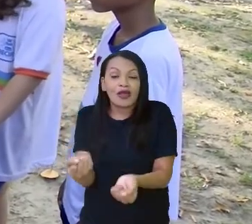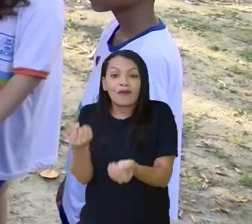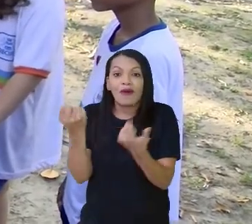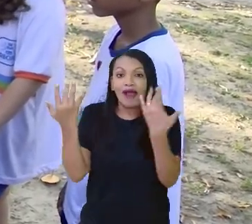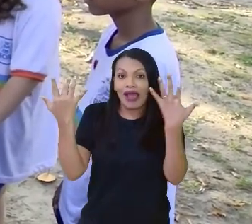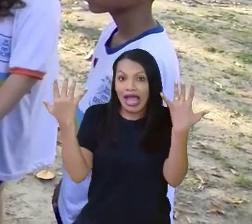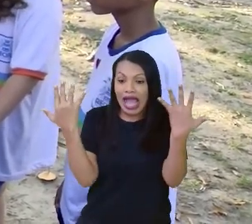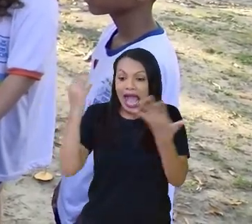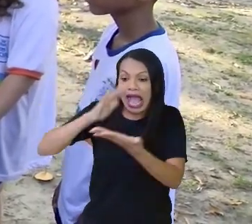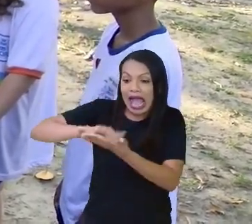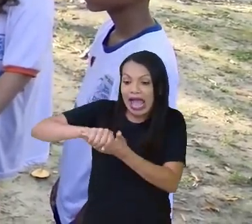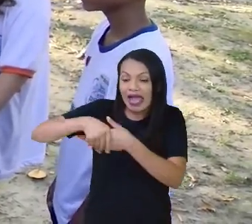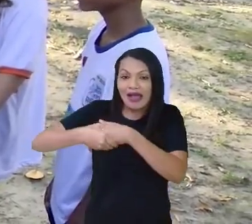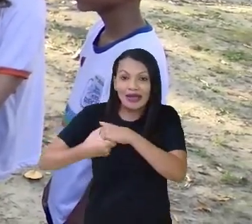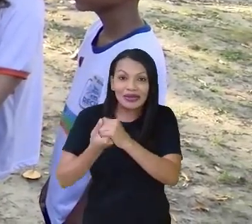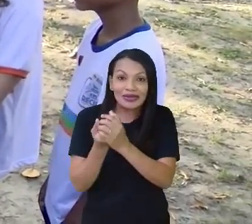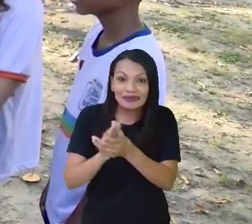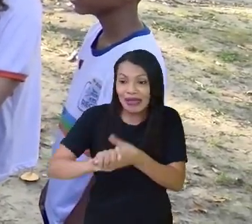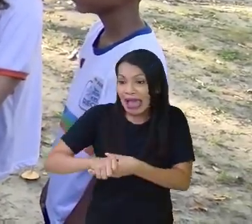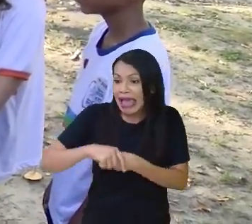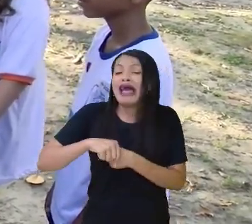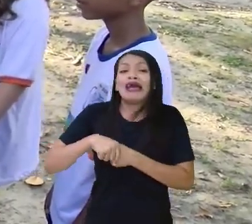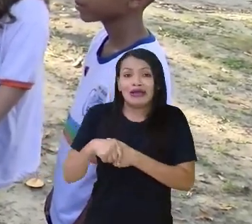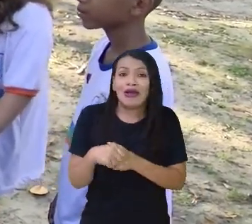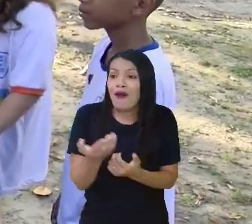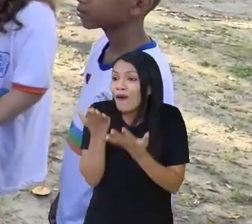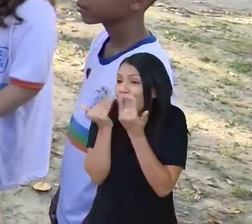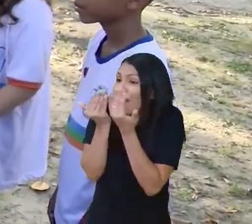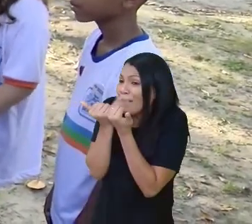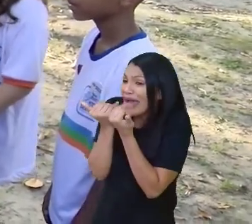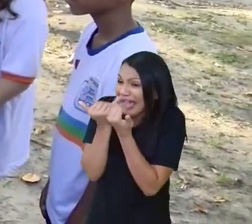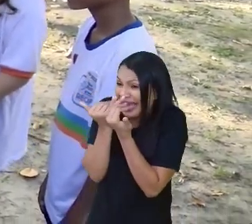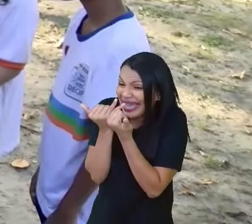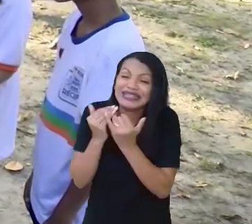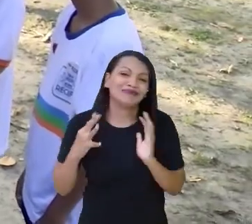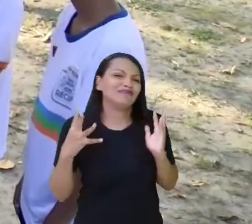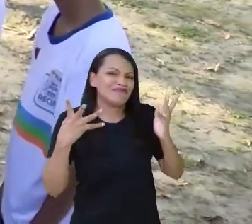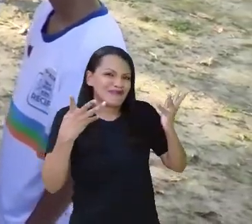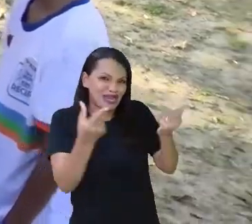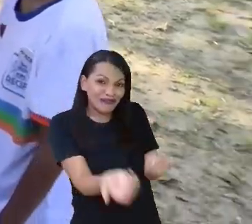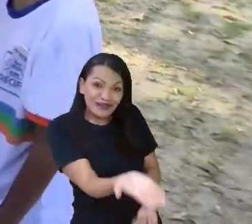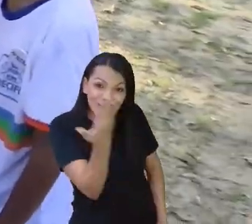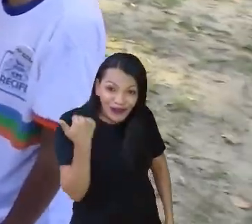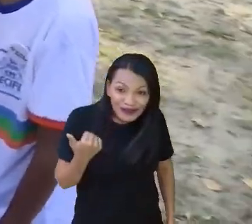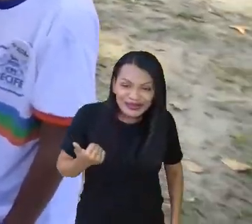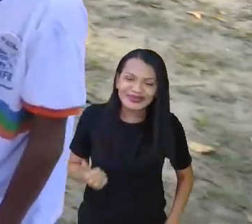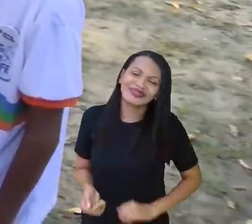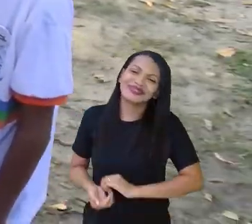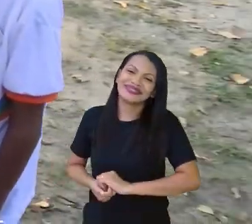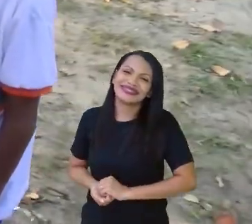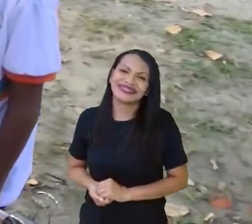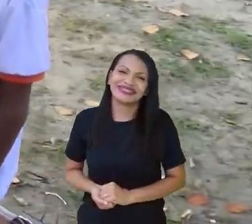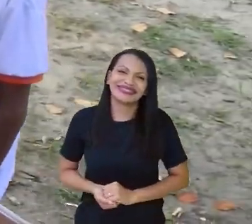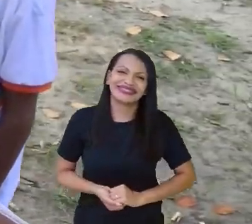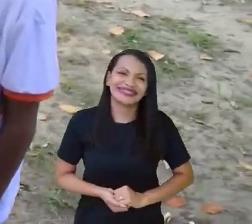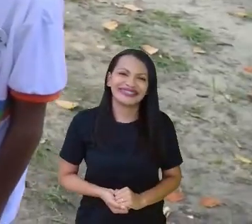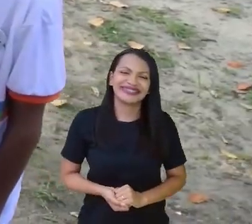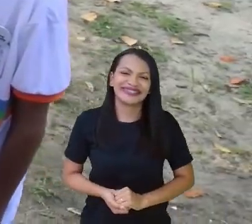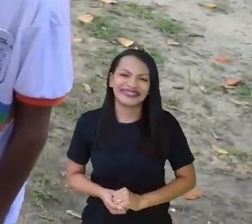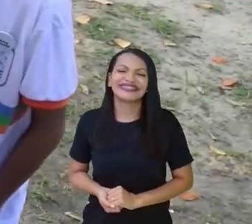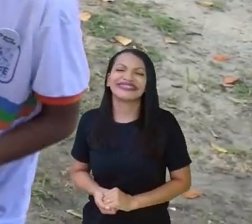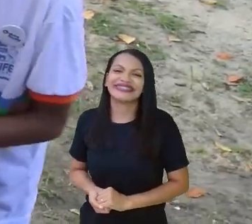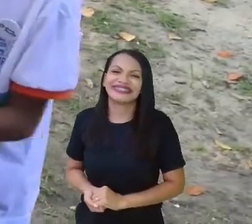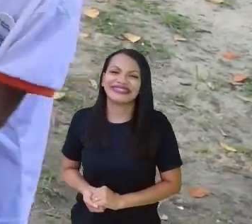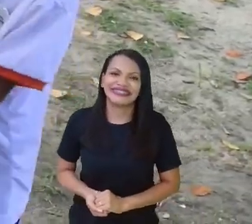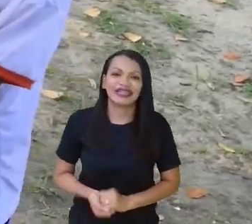e depois... comer! Ah, maravilhosos! Vamos lá? Um pouquinho